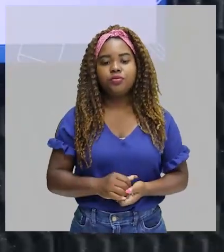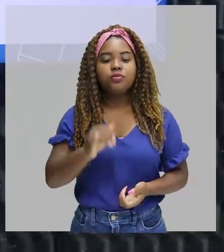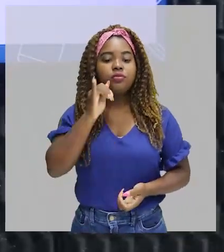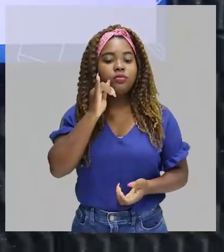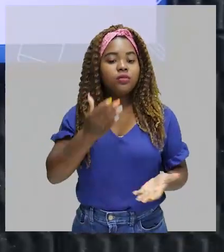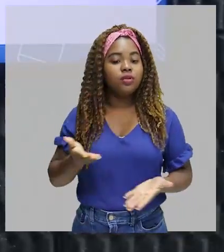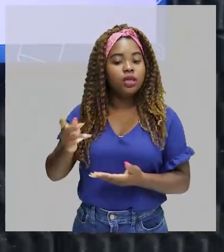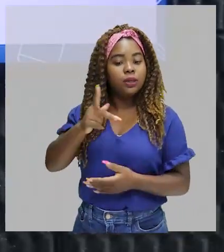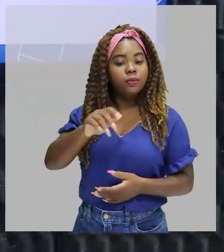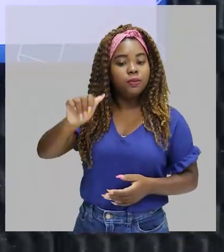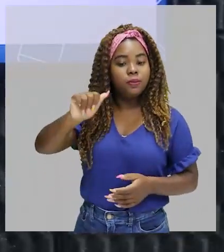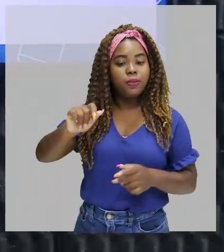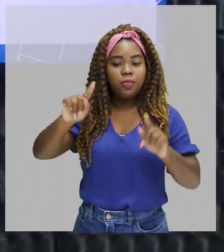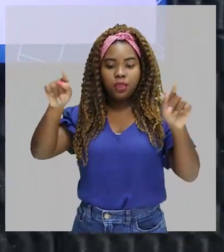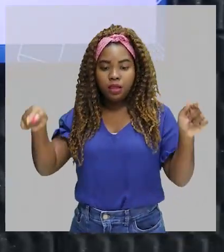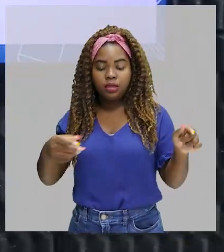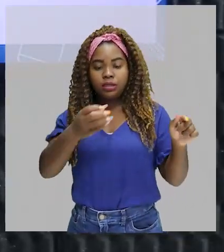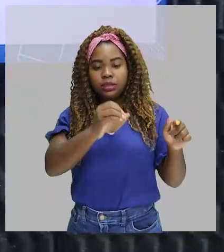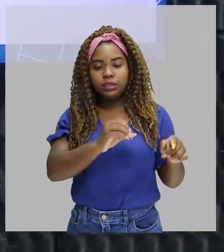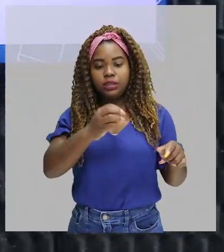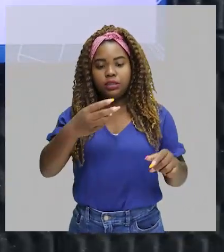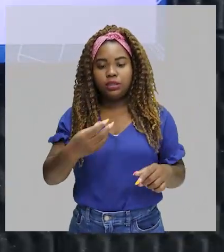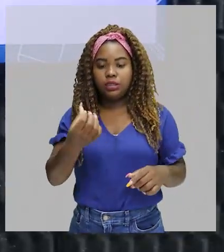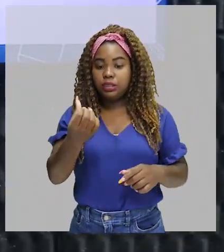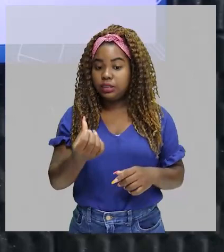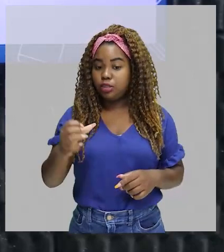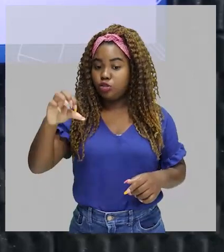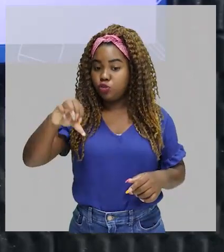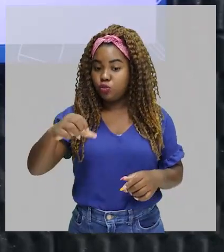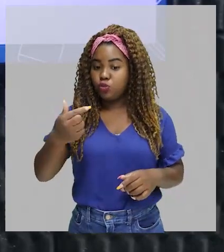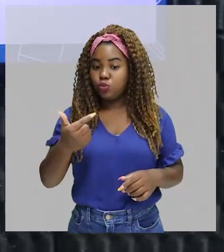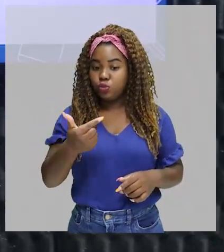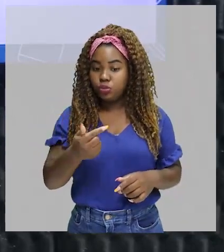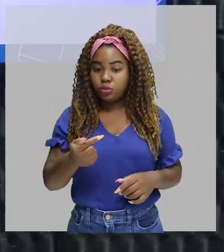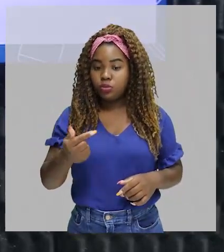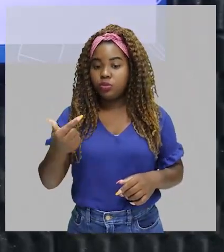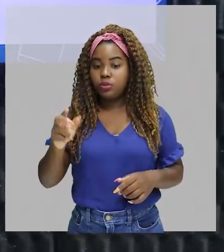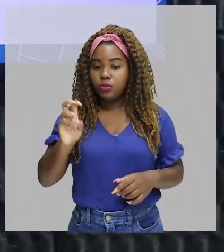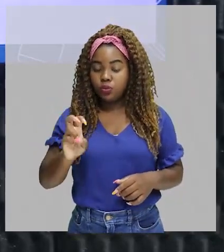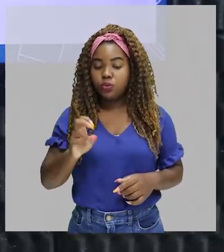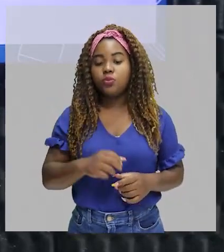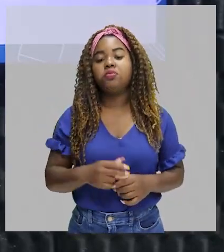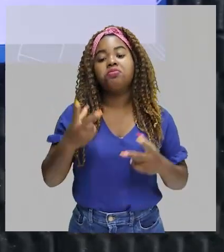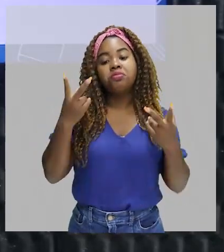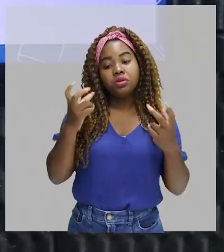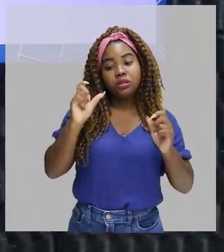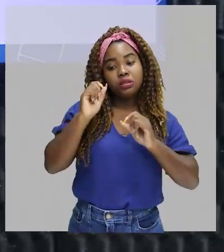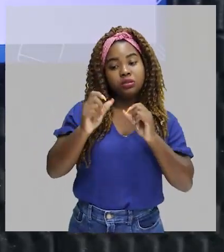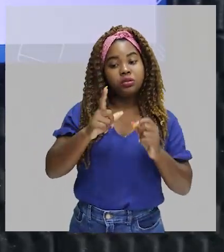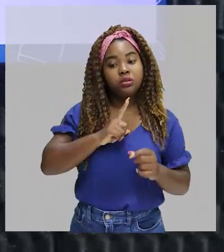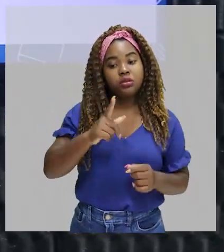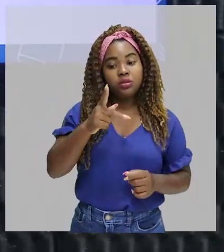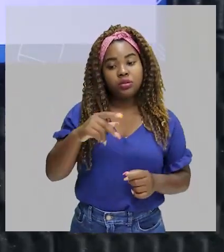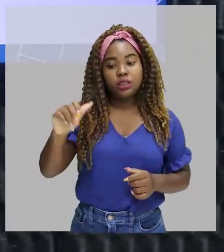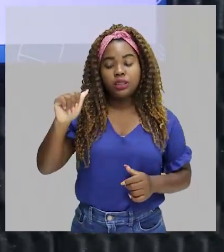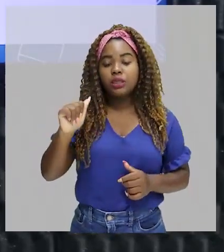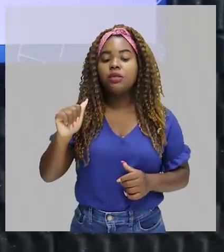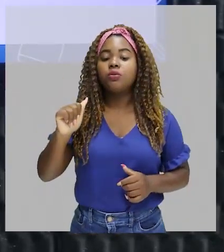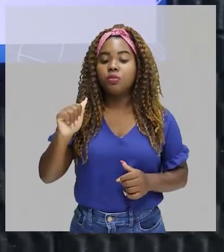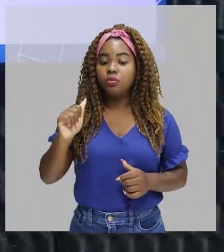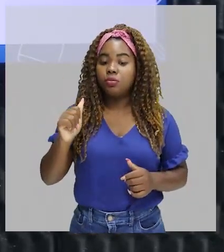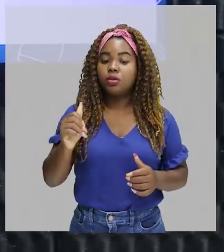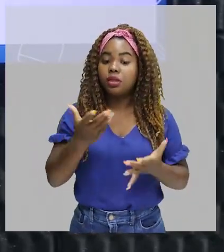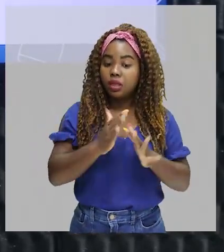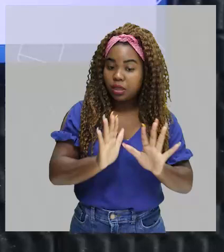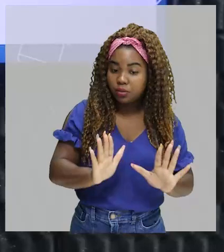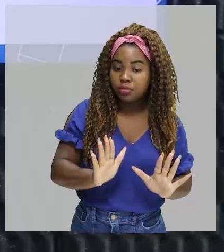tenho essa PA, 0, 3, 6, 9, 12, 15. Perceba que eu tenho uma PA finita, ou seja,